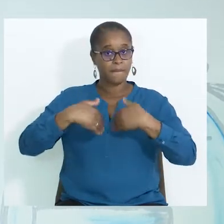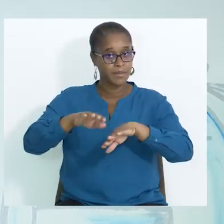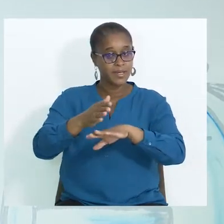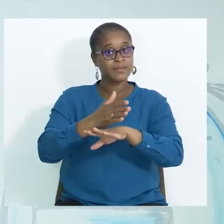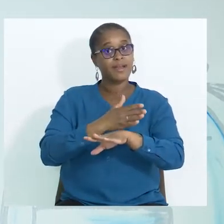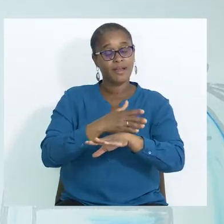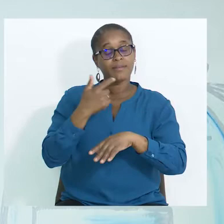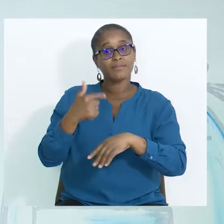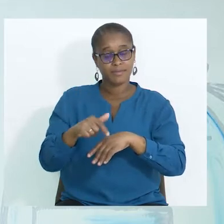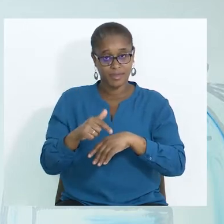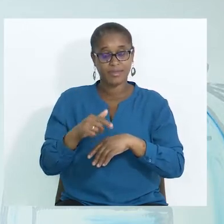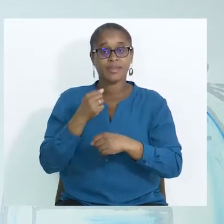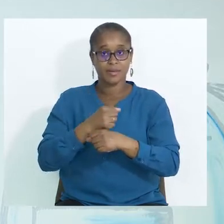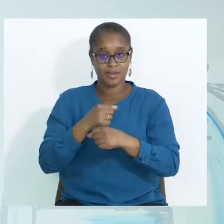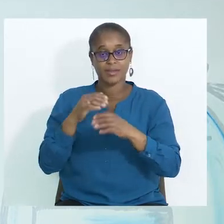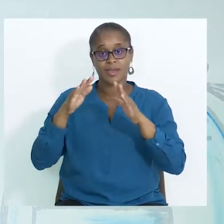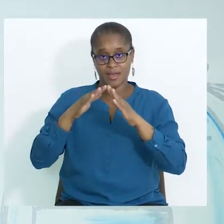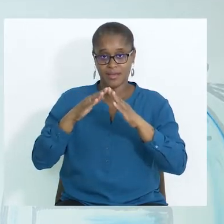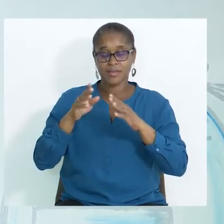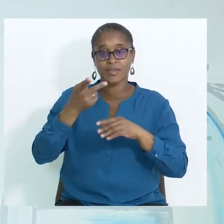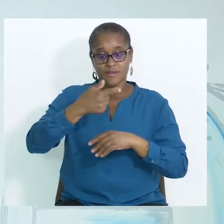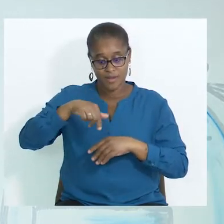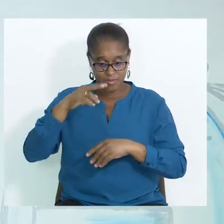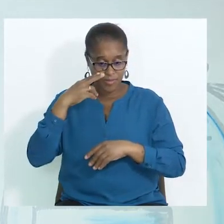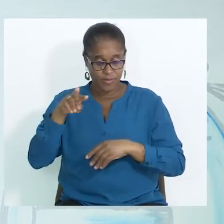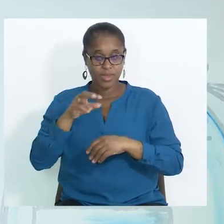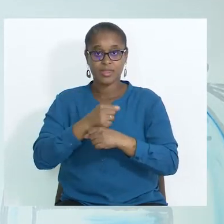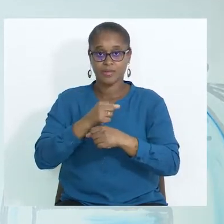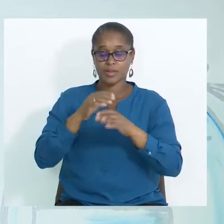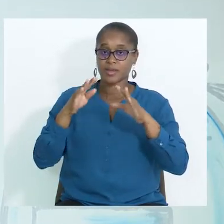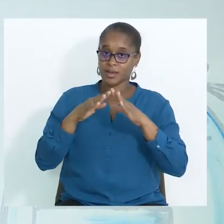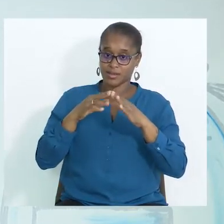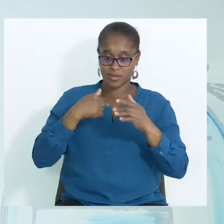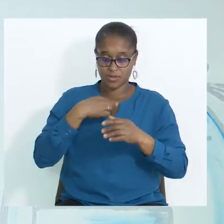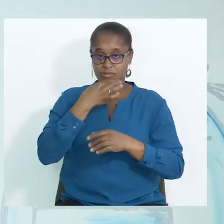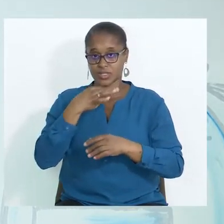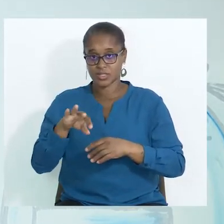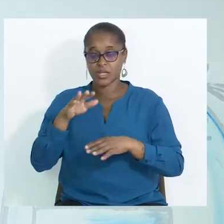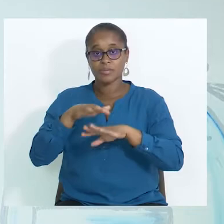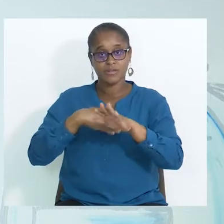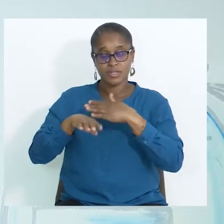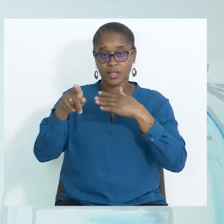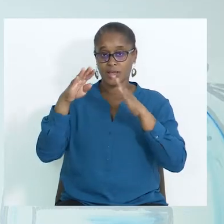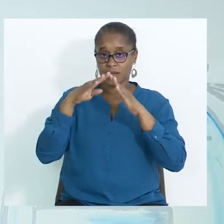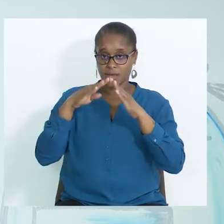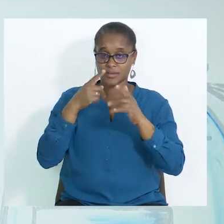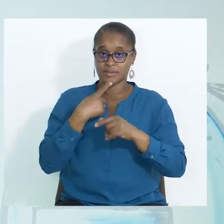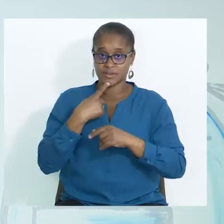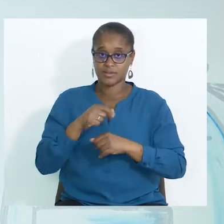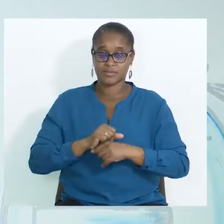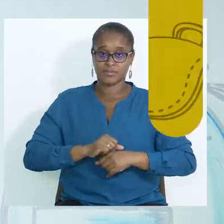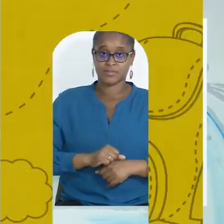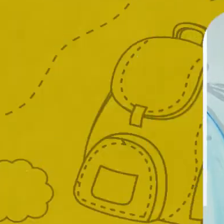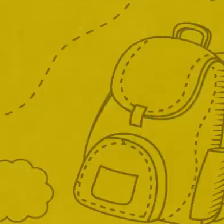mas a trabalho de casa então vamos ver trabalho de casa que eu vou deixar para praticar em casa